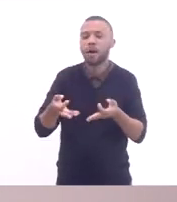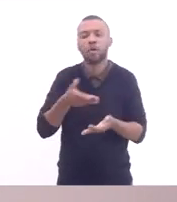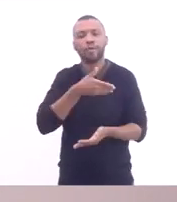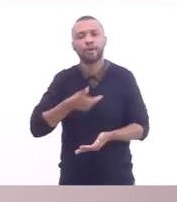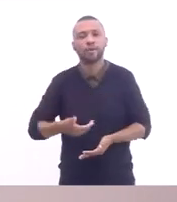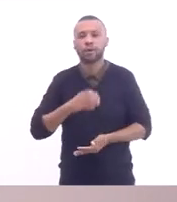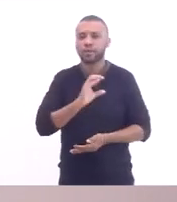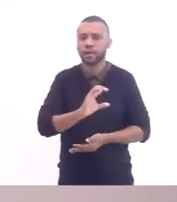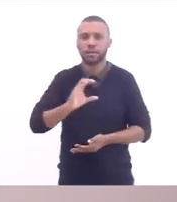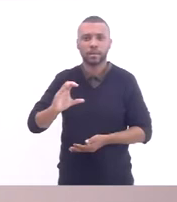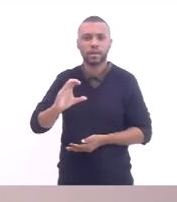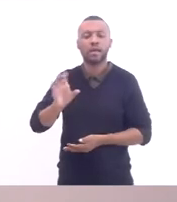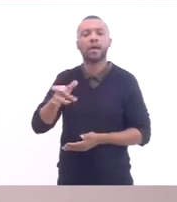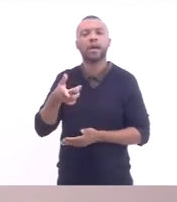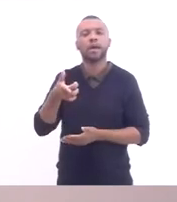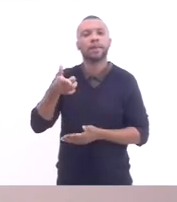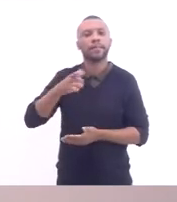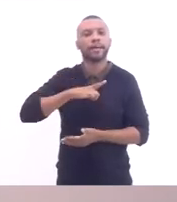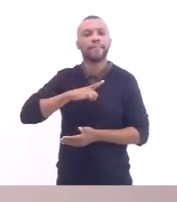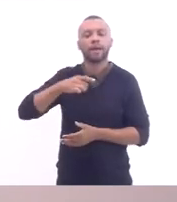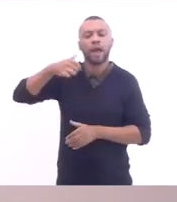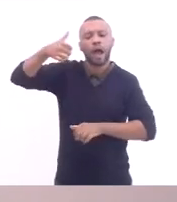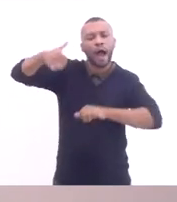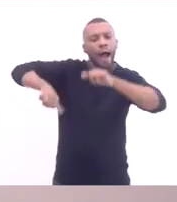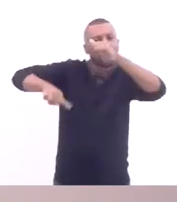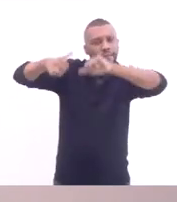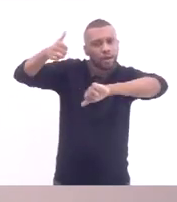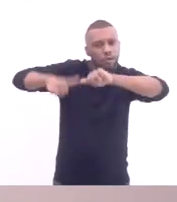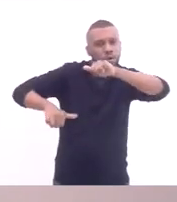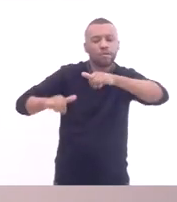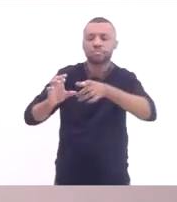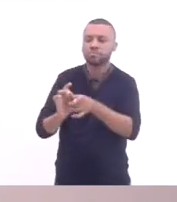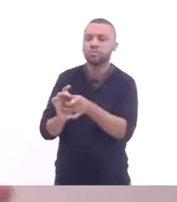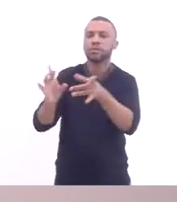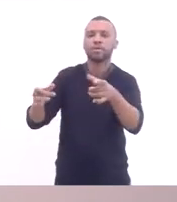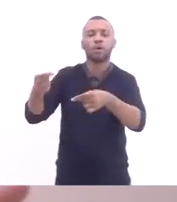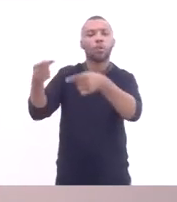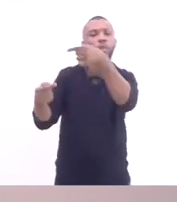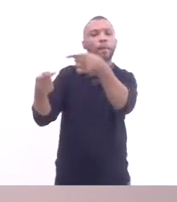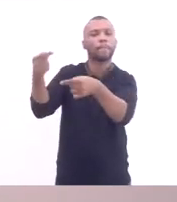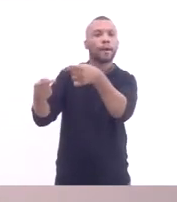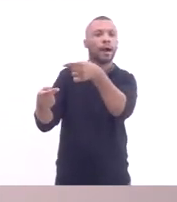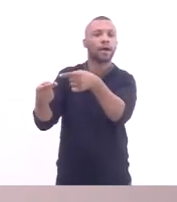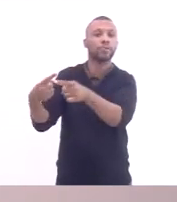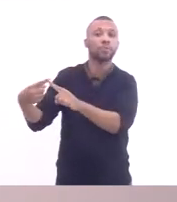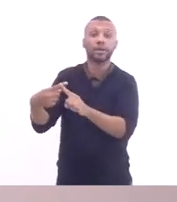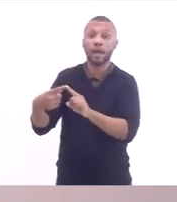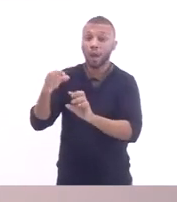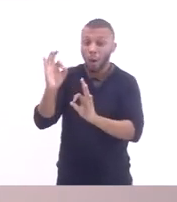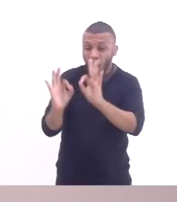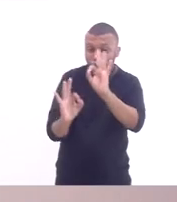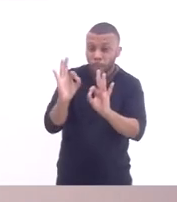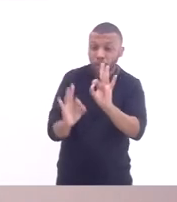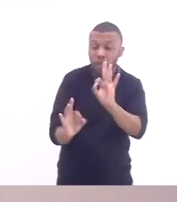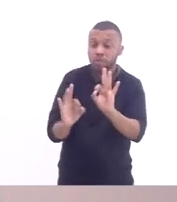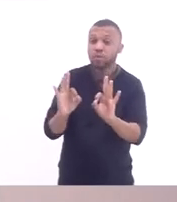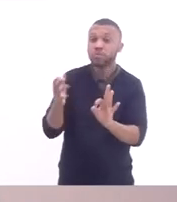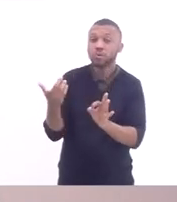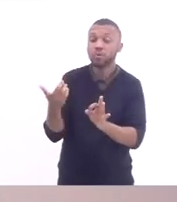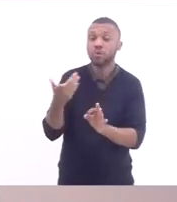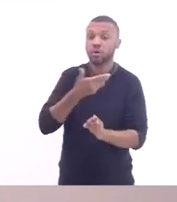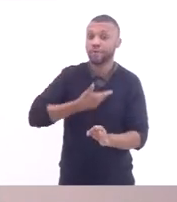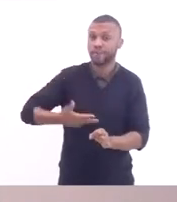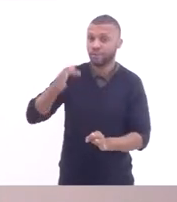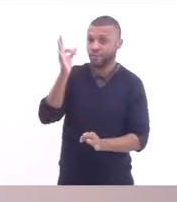Castro submeteu exatamente para que o debate fosse feito, porque não era um plano do Executivo, era um plano